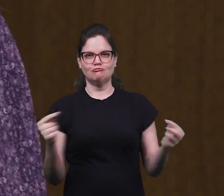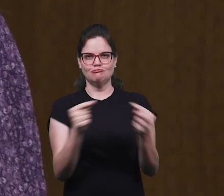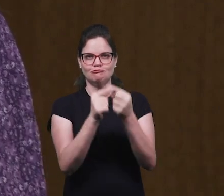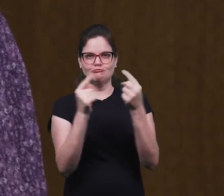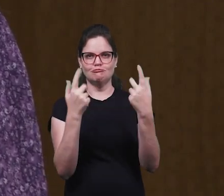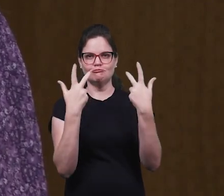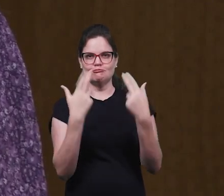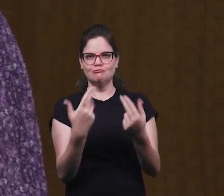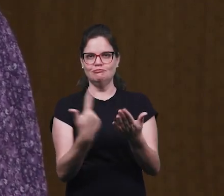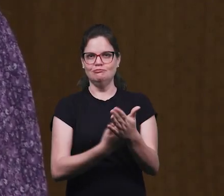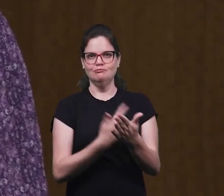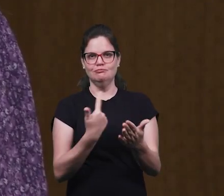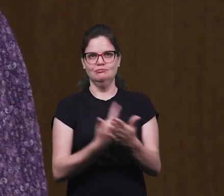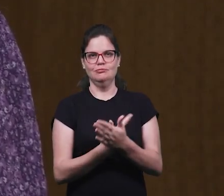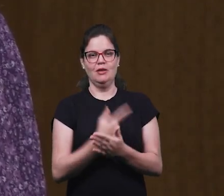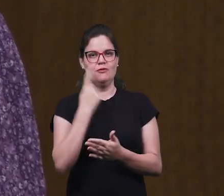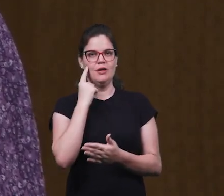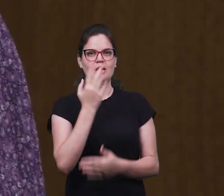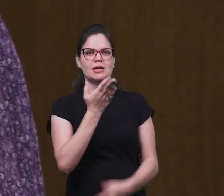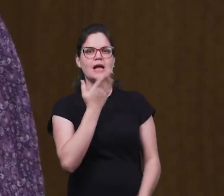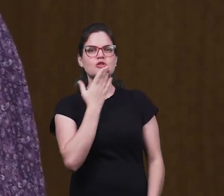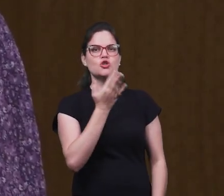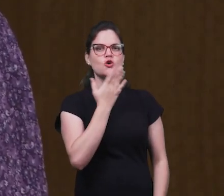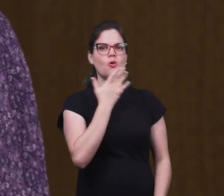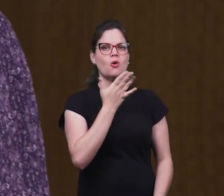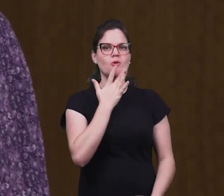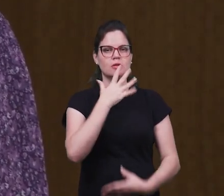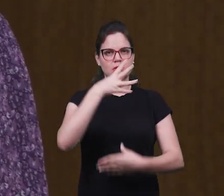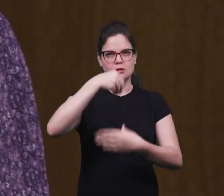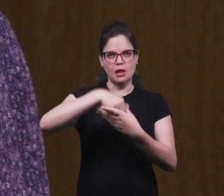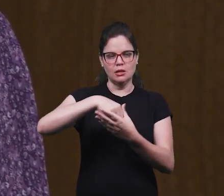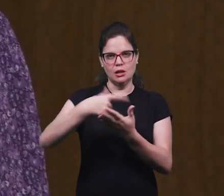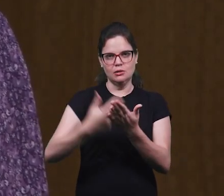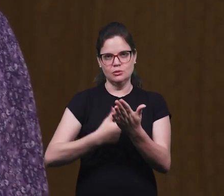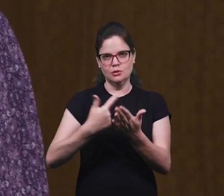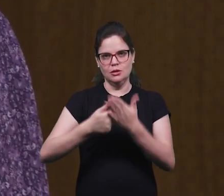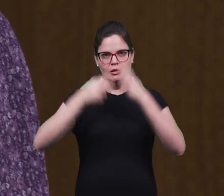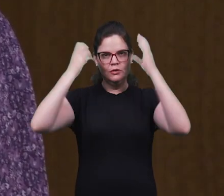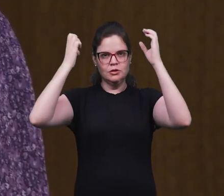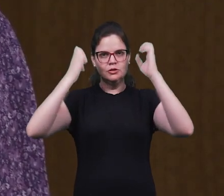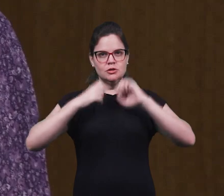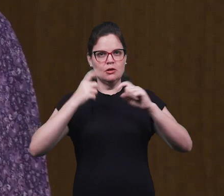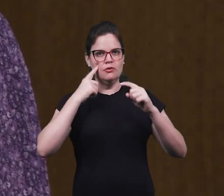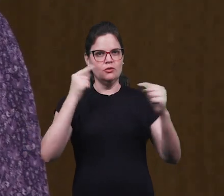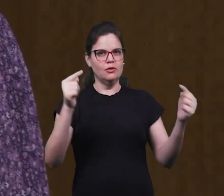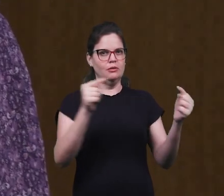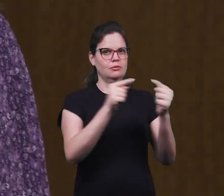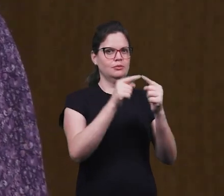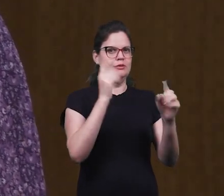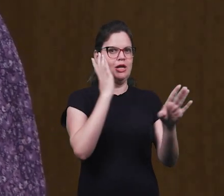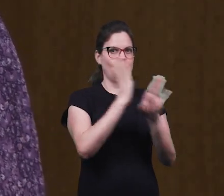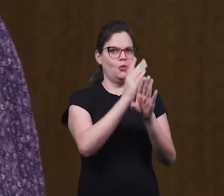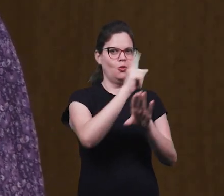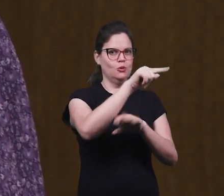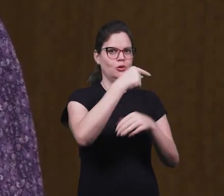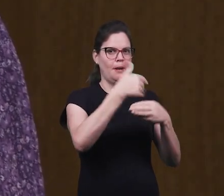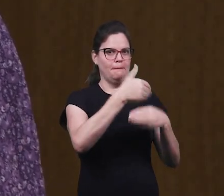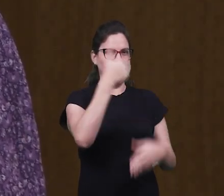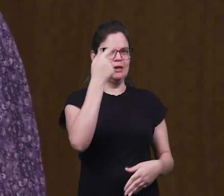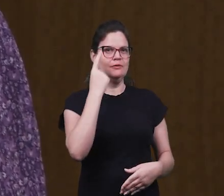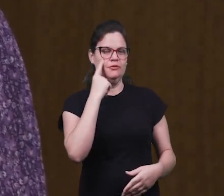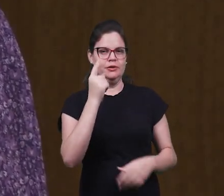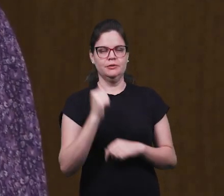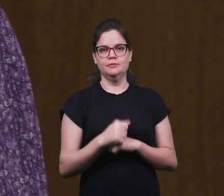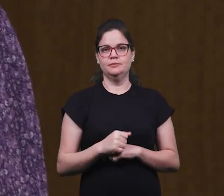bate exatamente as cores descritas da decoração do palácio com esse achado